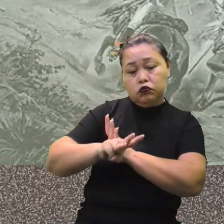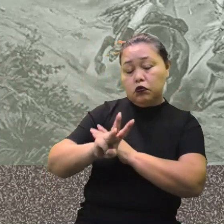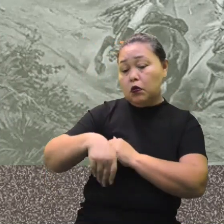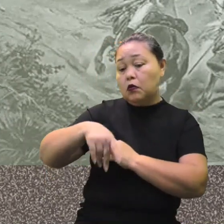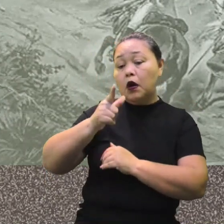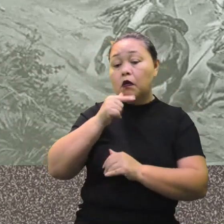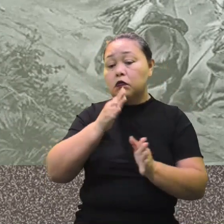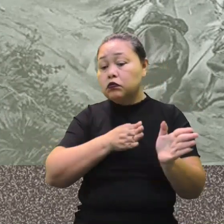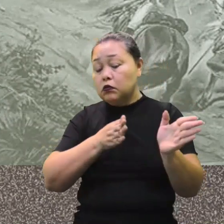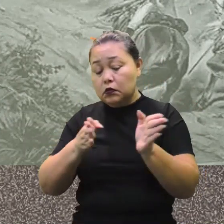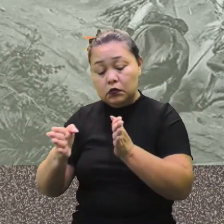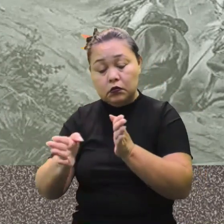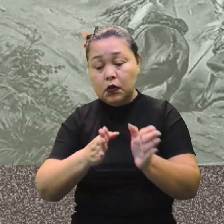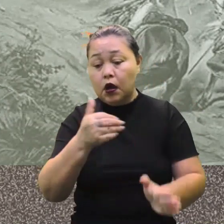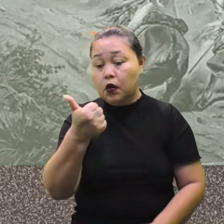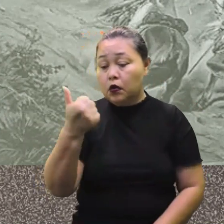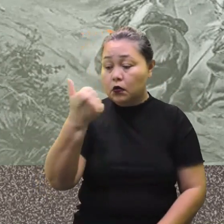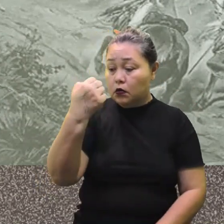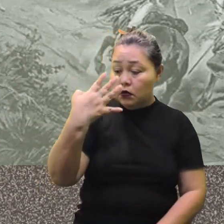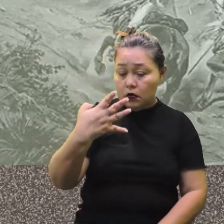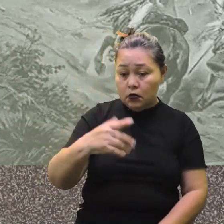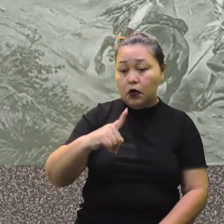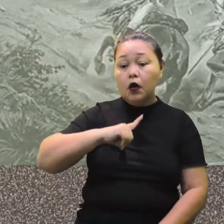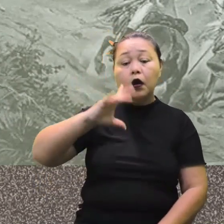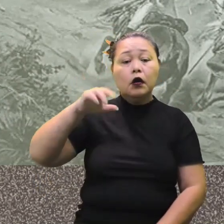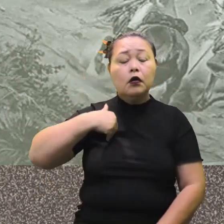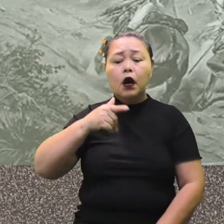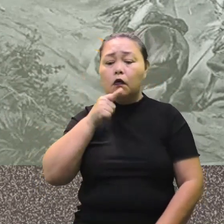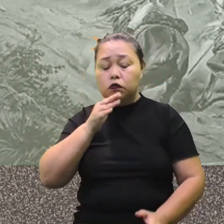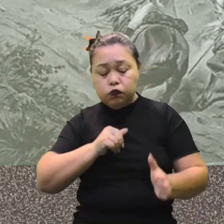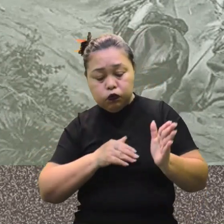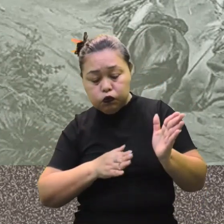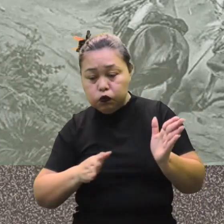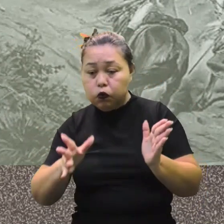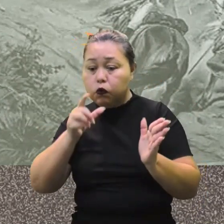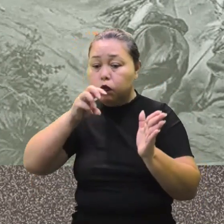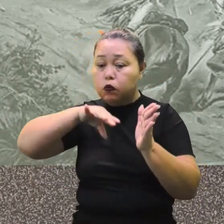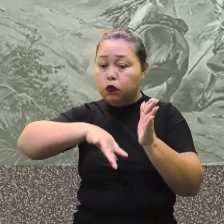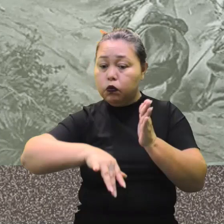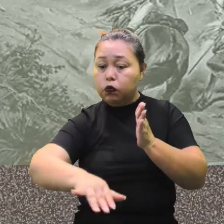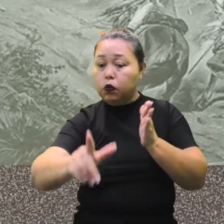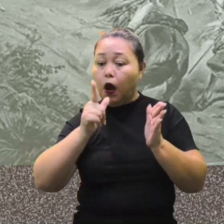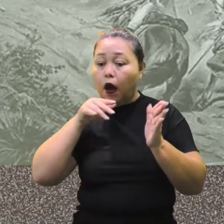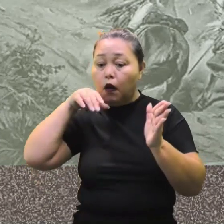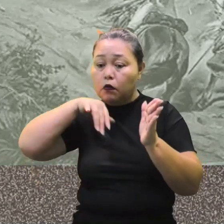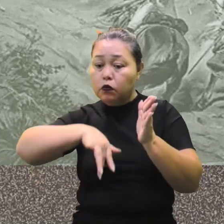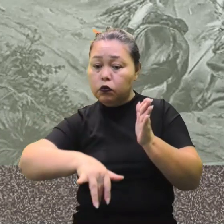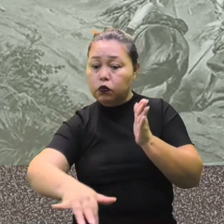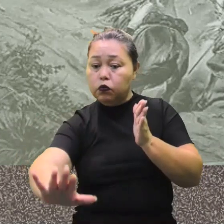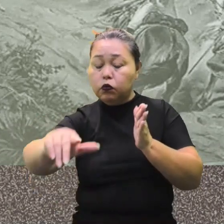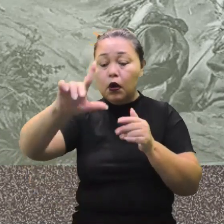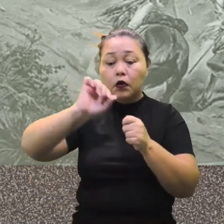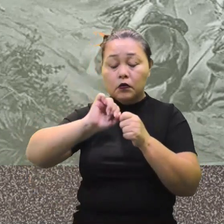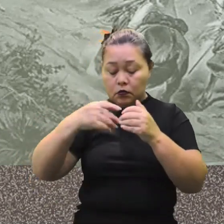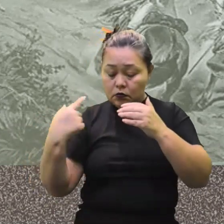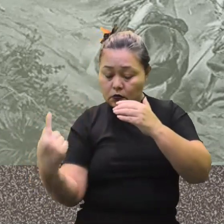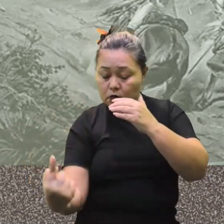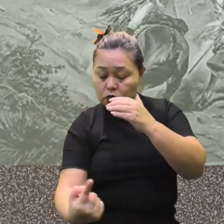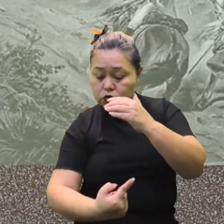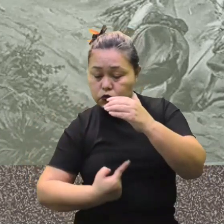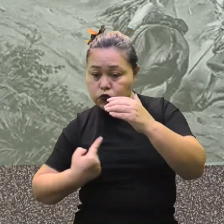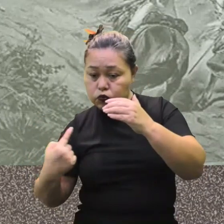dos rios, é o 14º rio em correnteza do mundo, só para vocês terem uma ideia. Então,